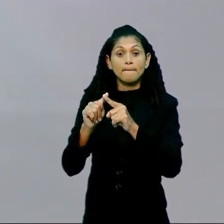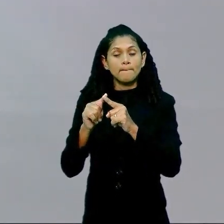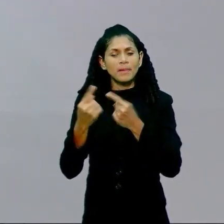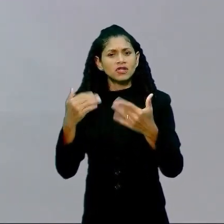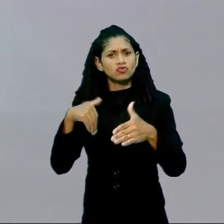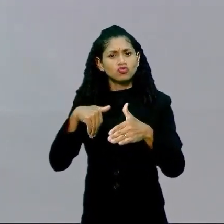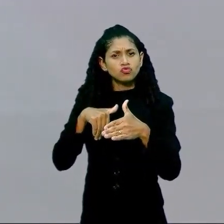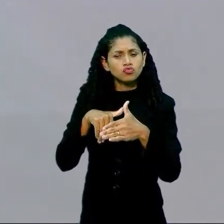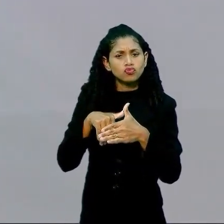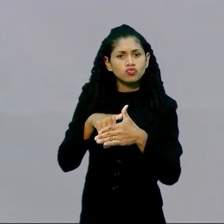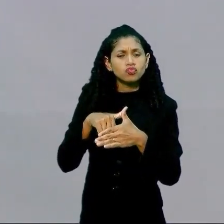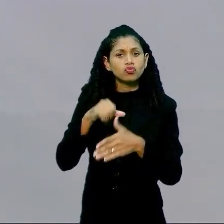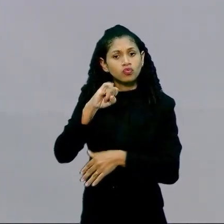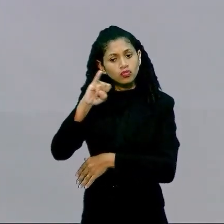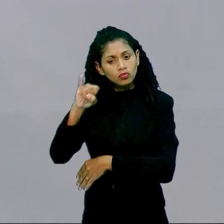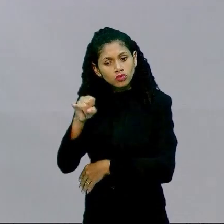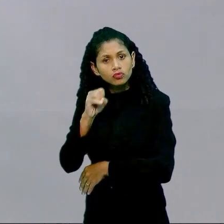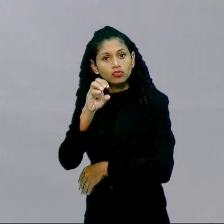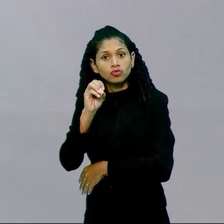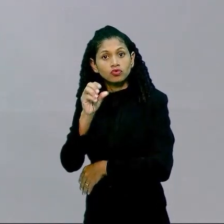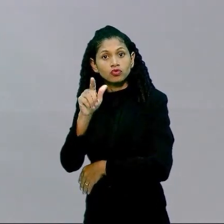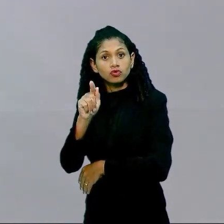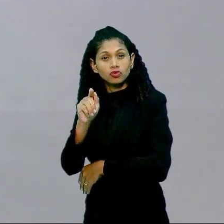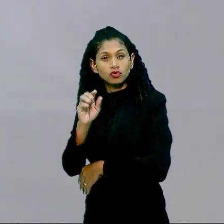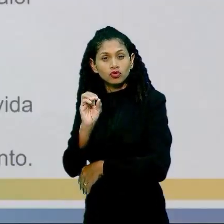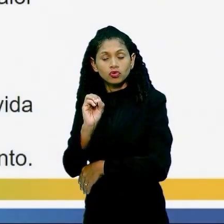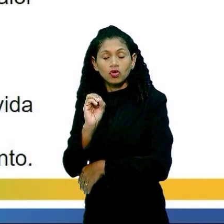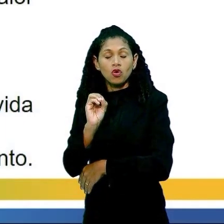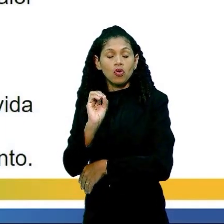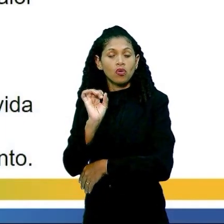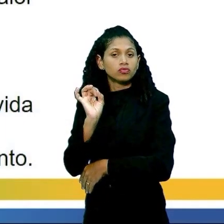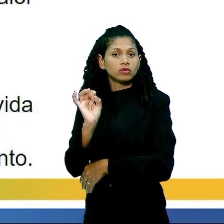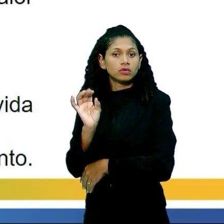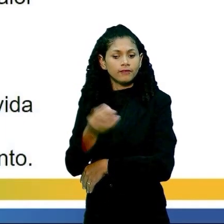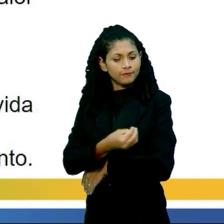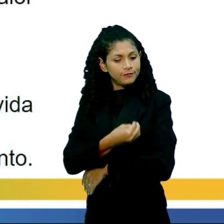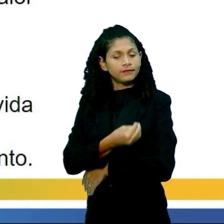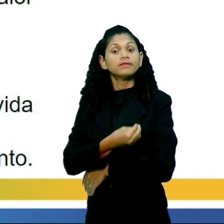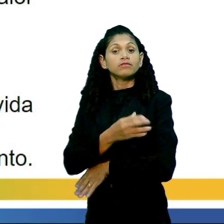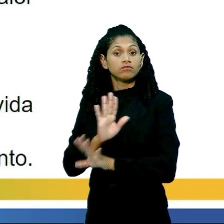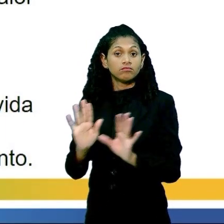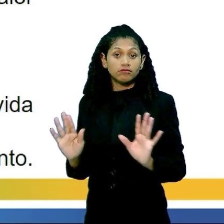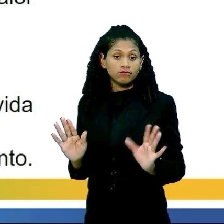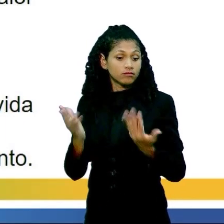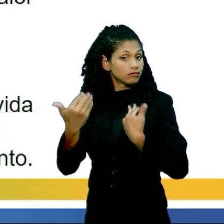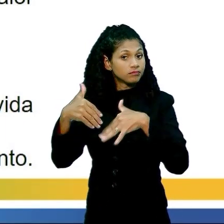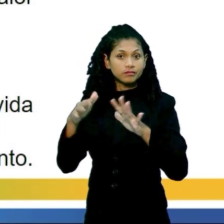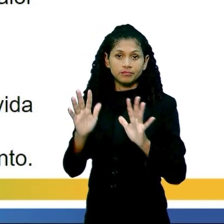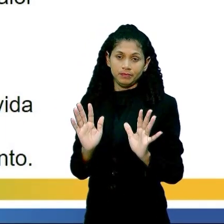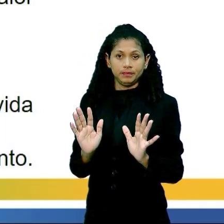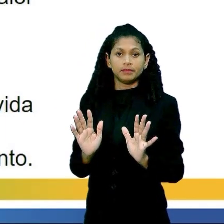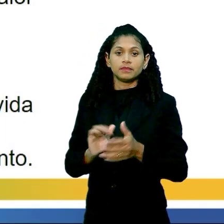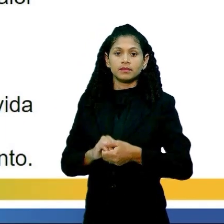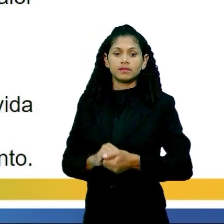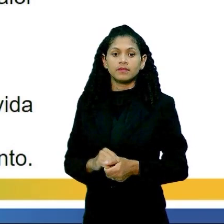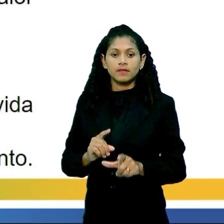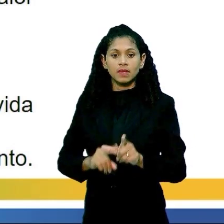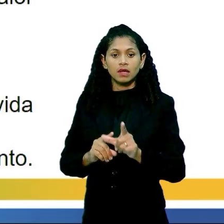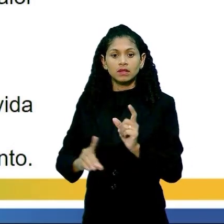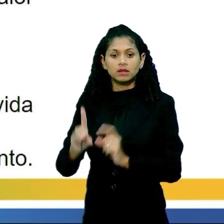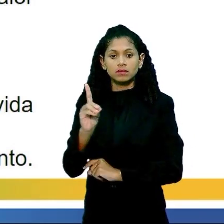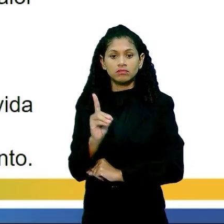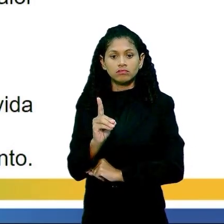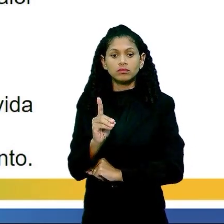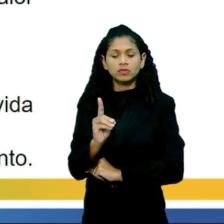O jogo serve para a gente vivenciar. Tranquilo? Então cancela a alternativa C também. Alternativa D,